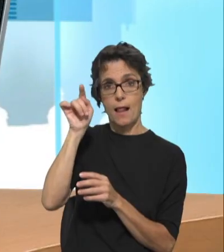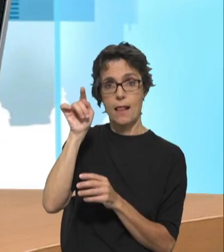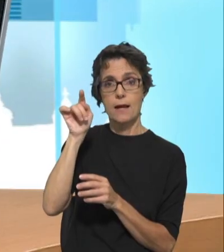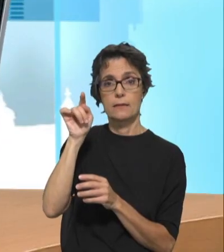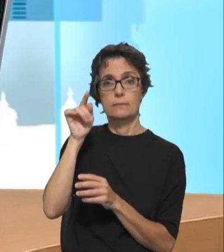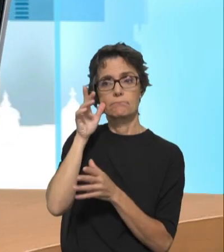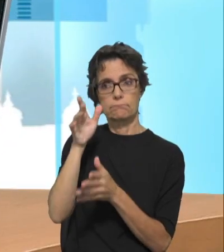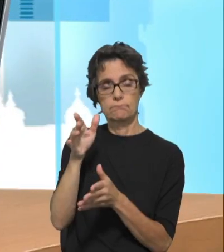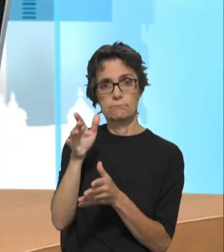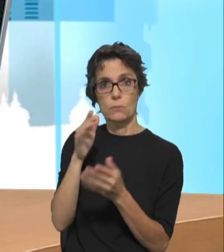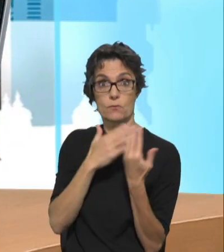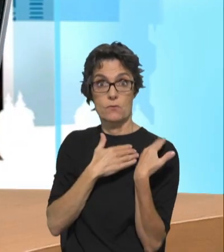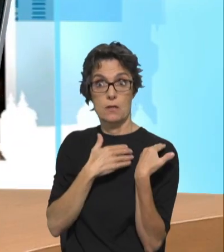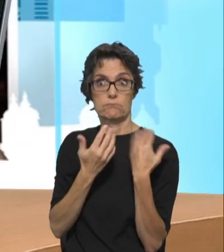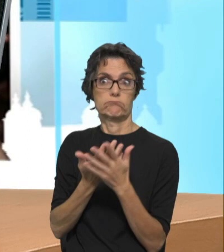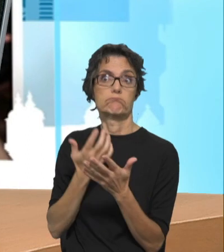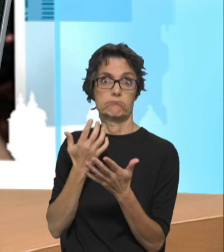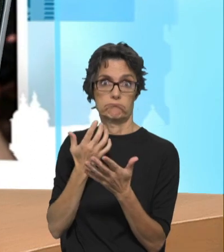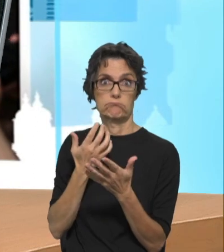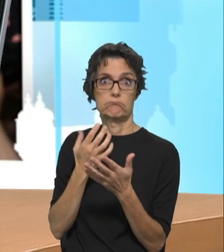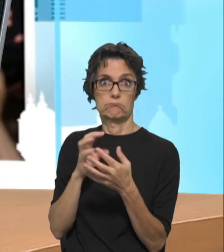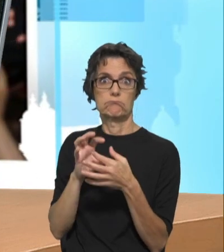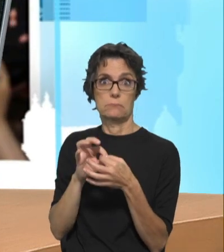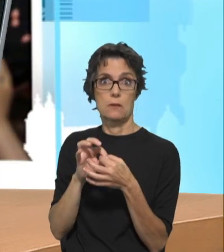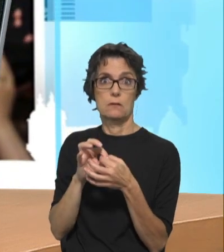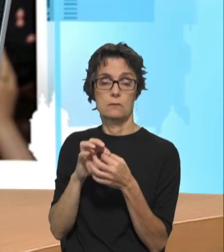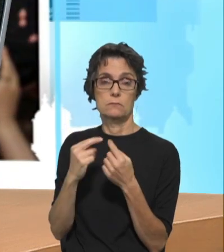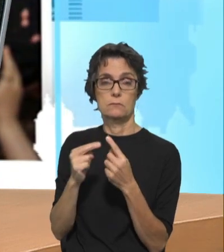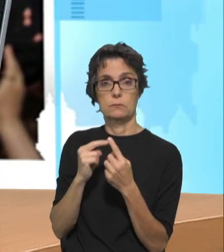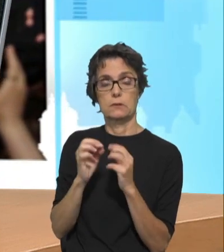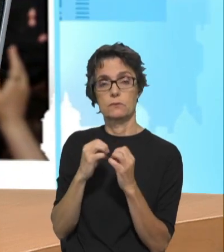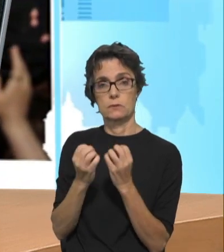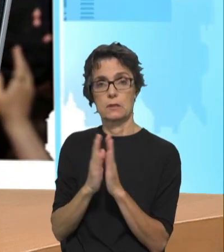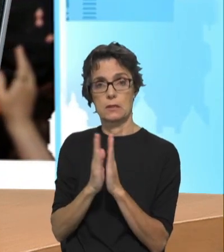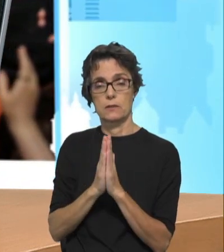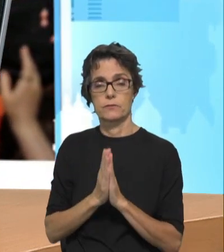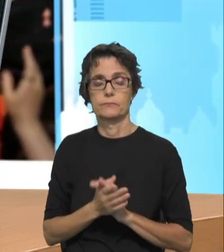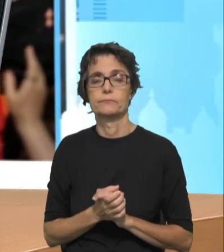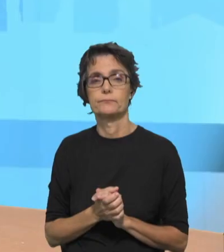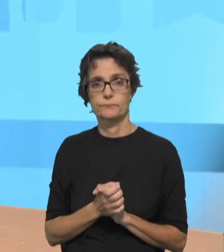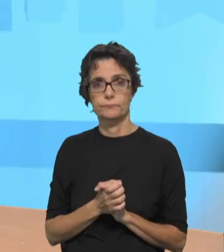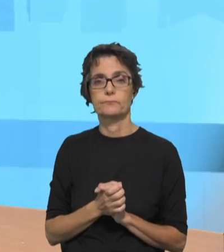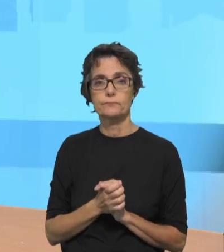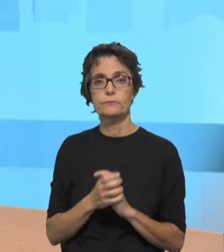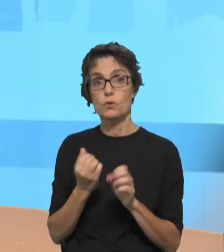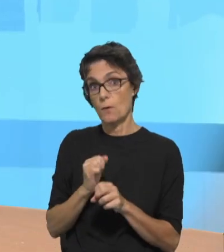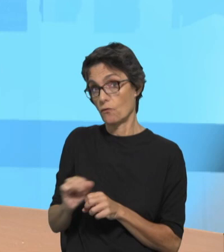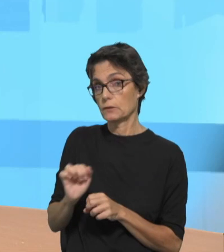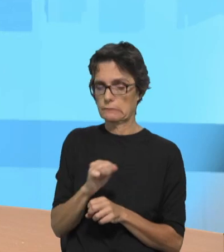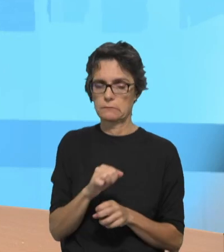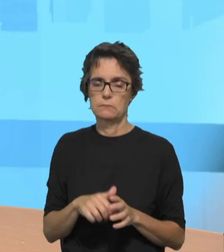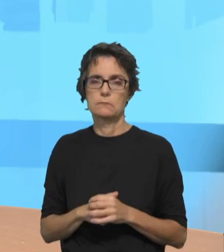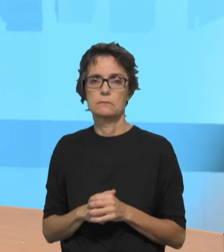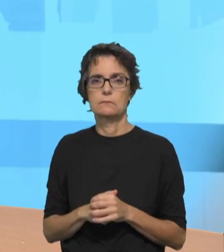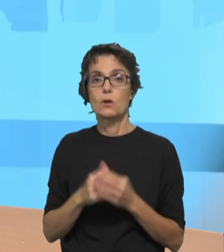e responsabilidade ao nível das questões sociais da Igreja. Num trabalho também que aí foi desenvolvendo. Padre José Manel, agradeço